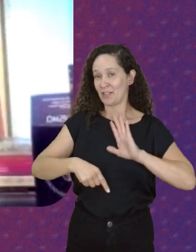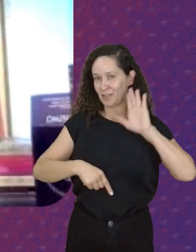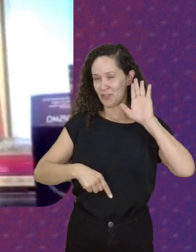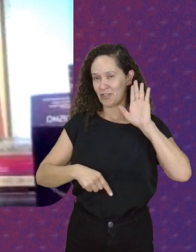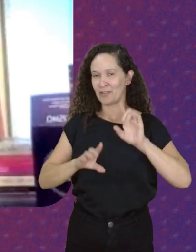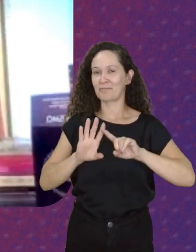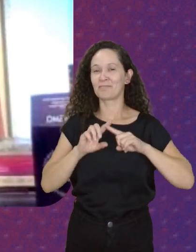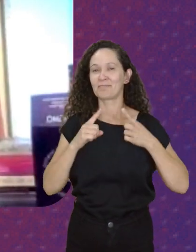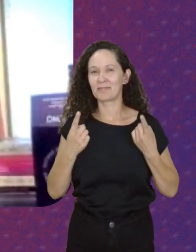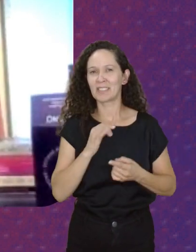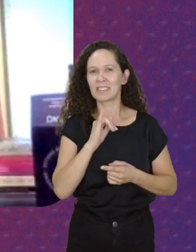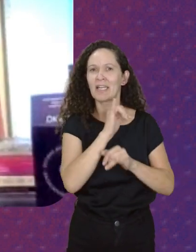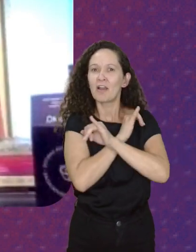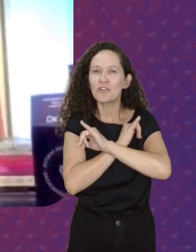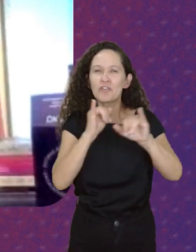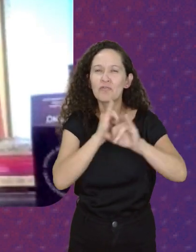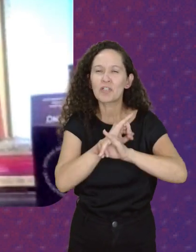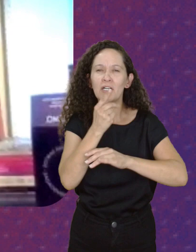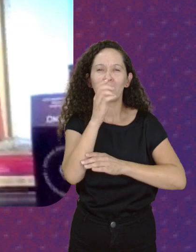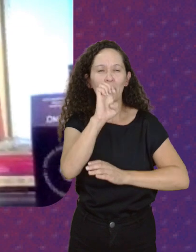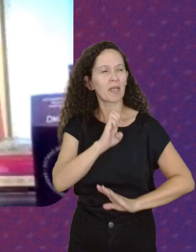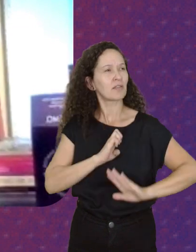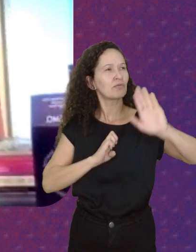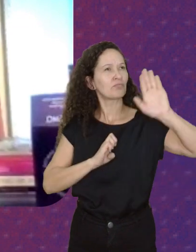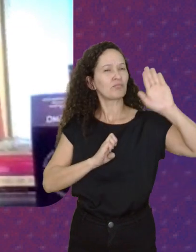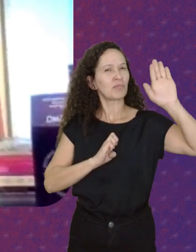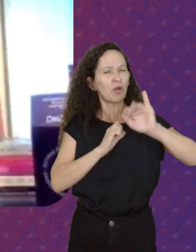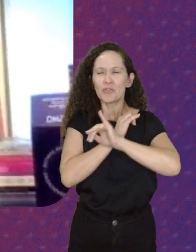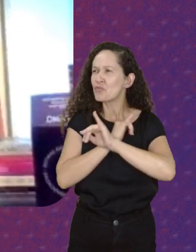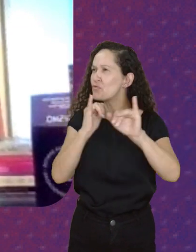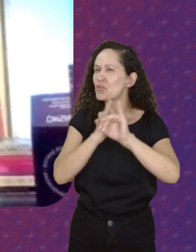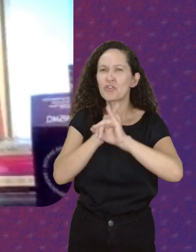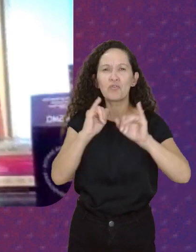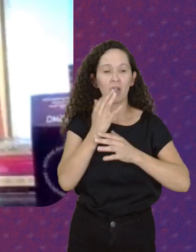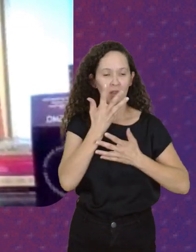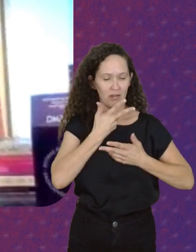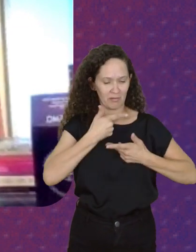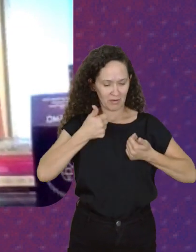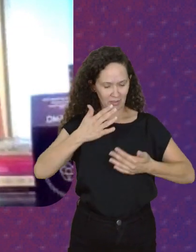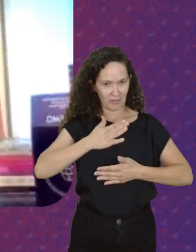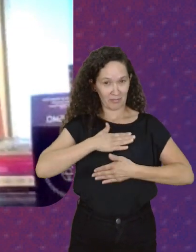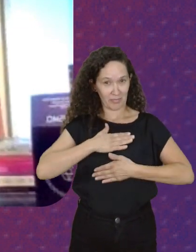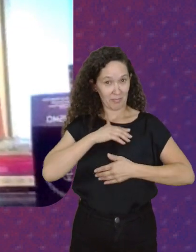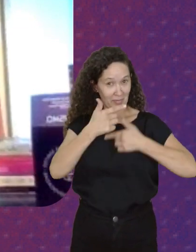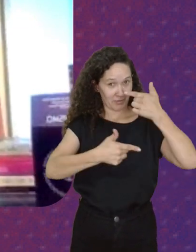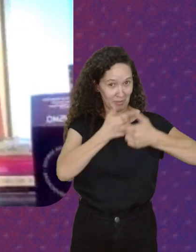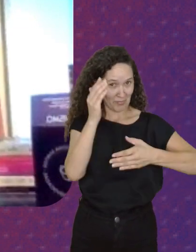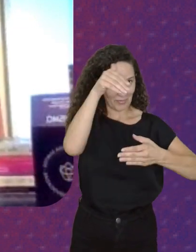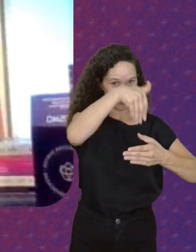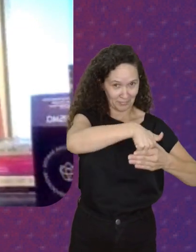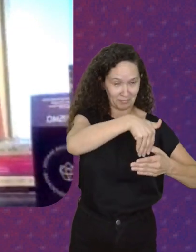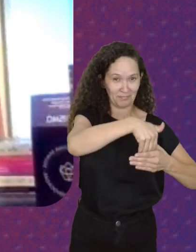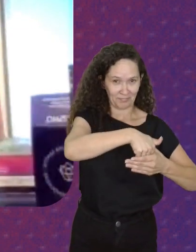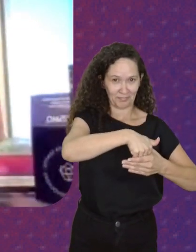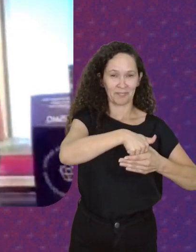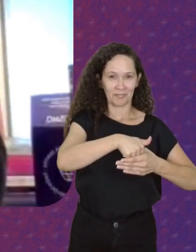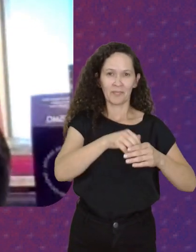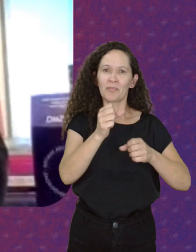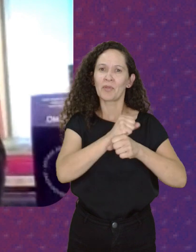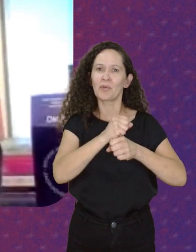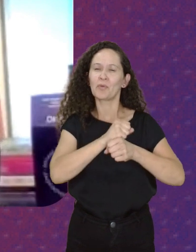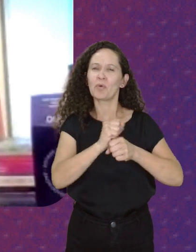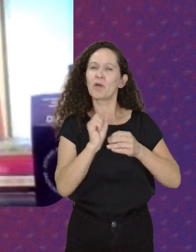alguma forma você está divulgando a sua pré-candidatura, divulgando as suas qualidades para o exercício de um mandato eletivo, nesse ano